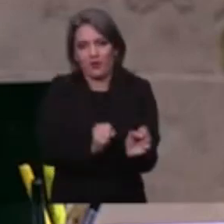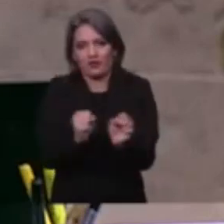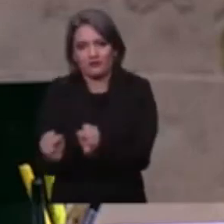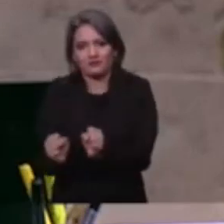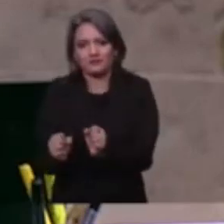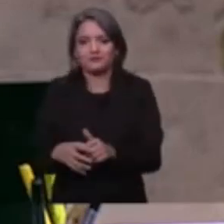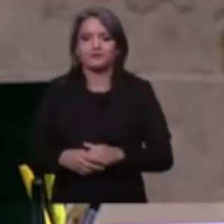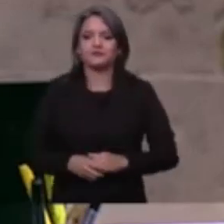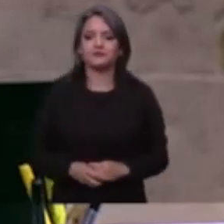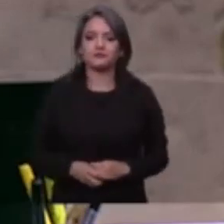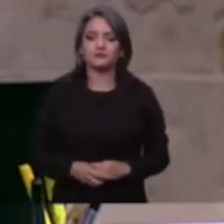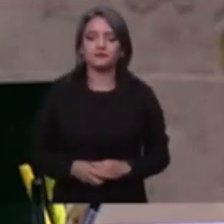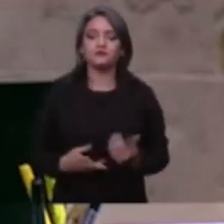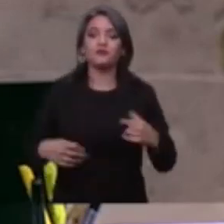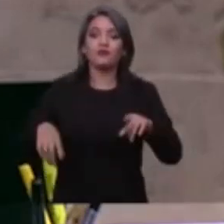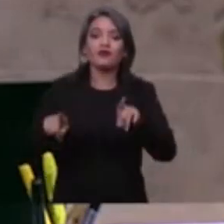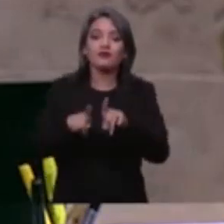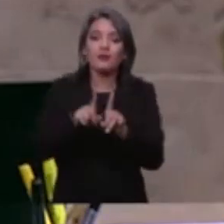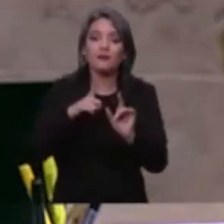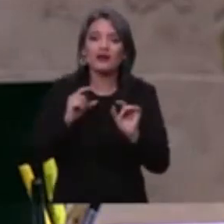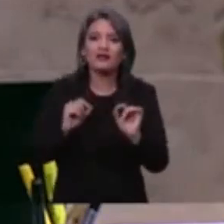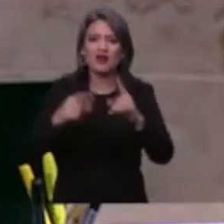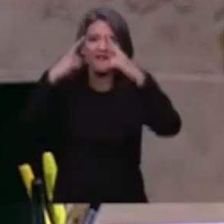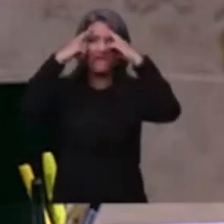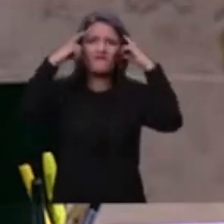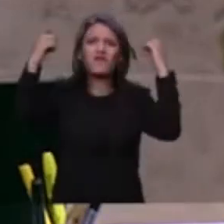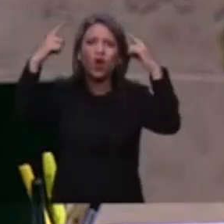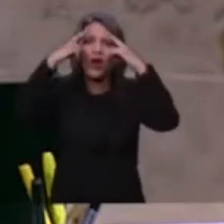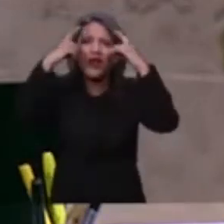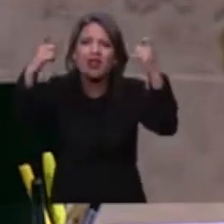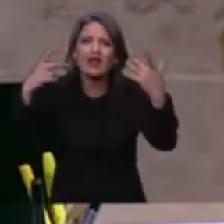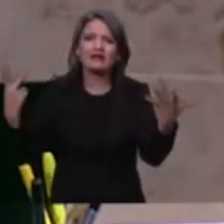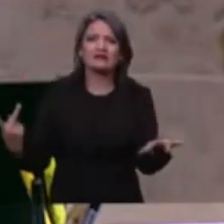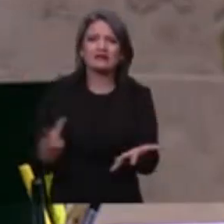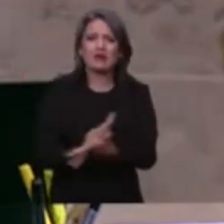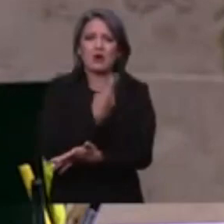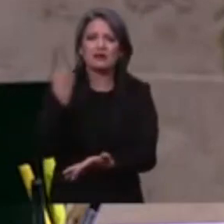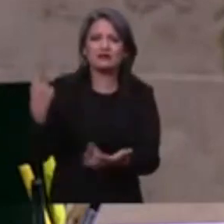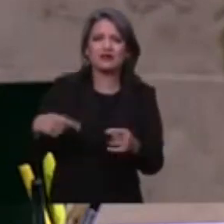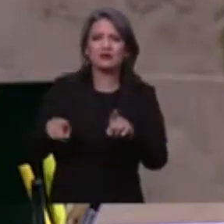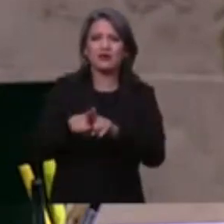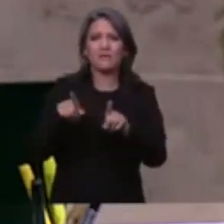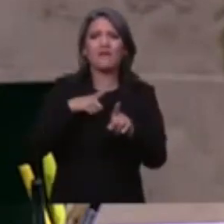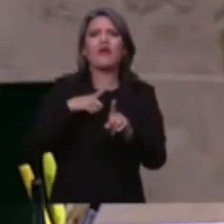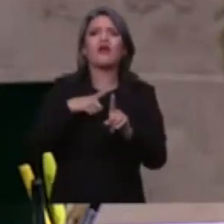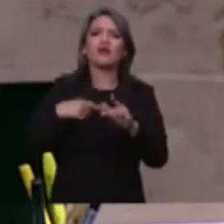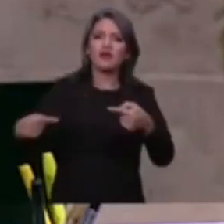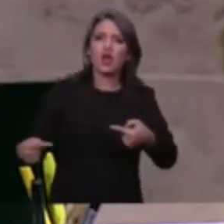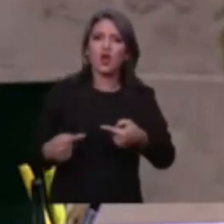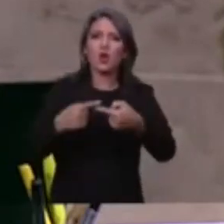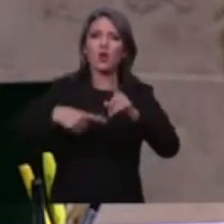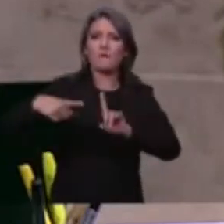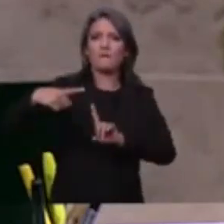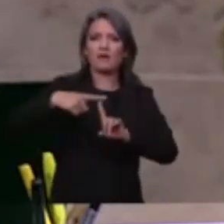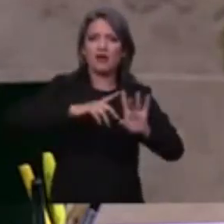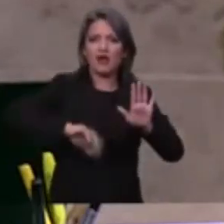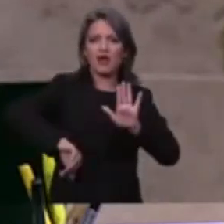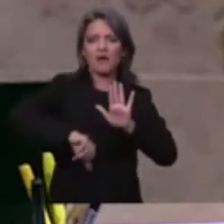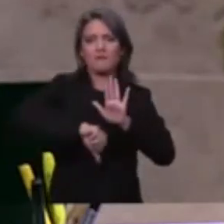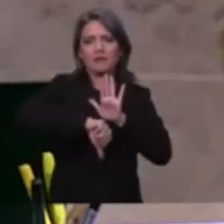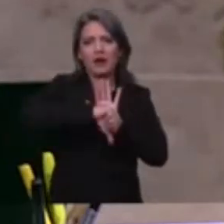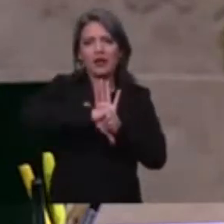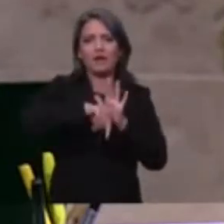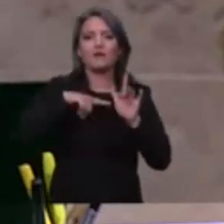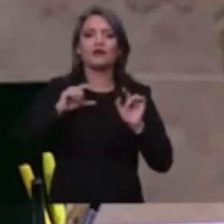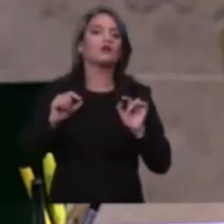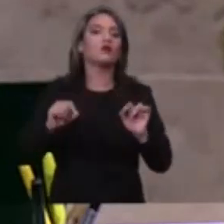Outro sim, incontestável emprego de violência, elementado os tipos penais, como meio adotado